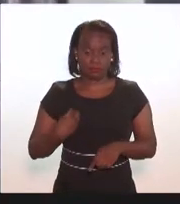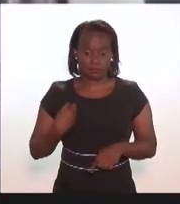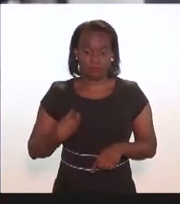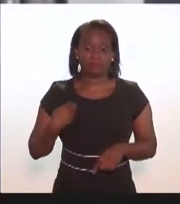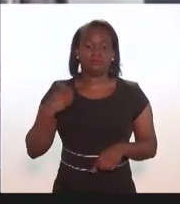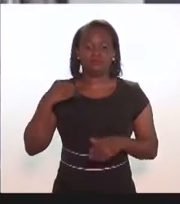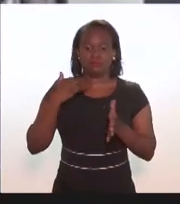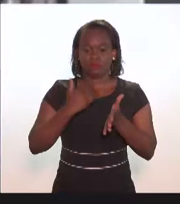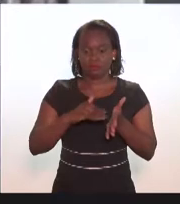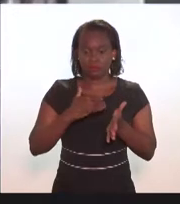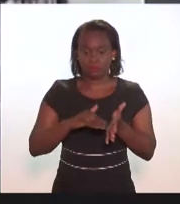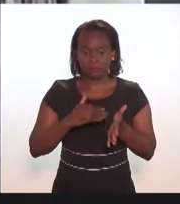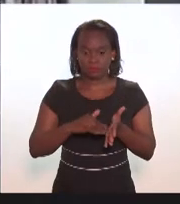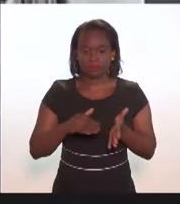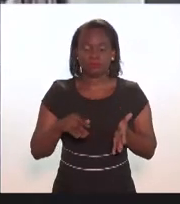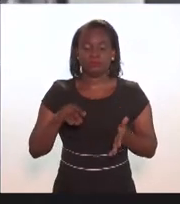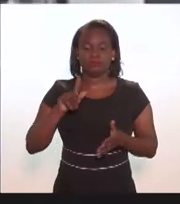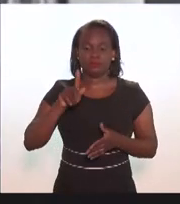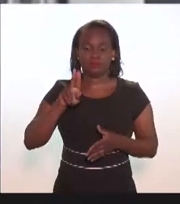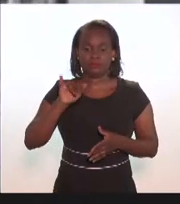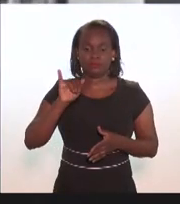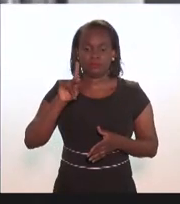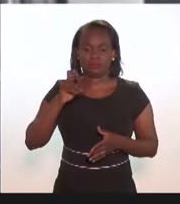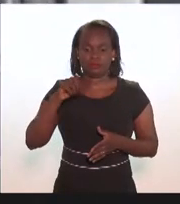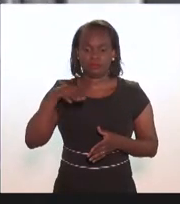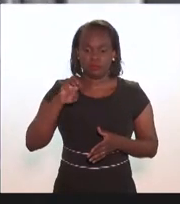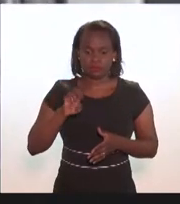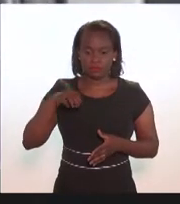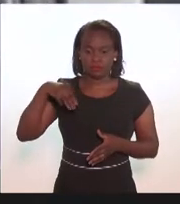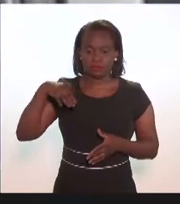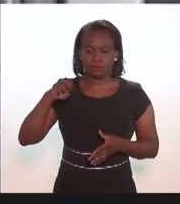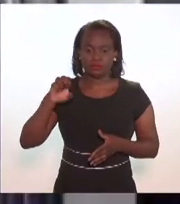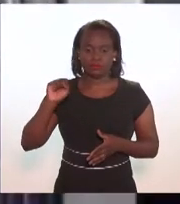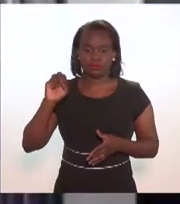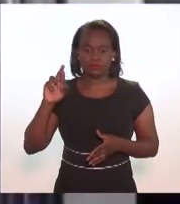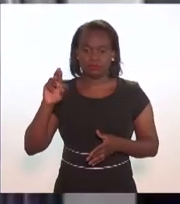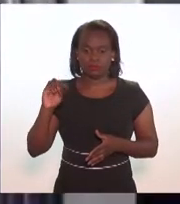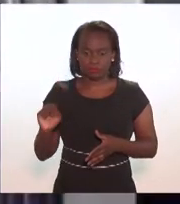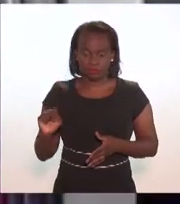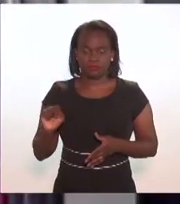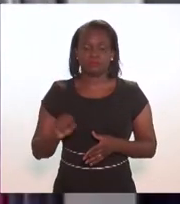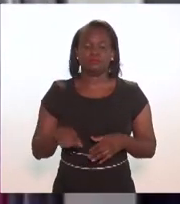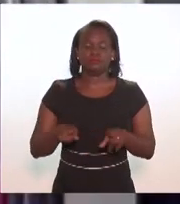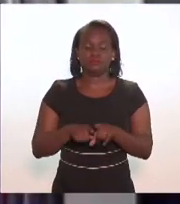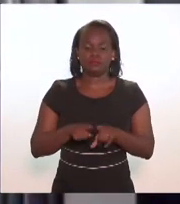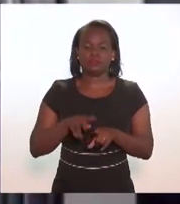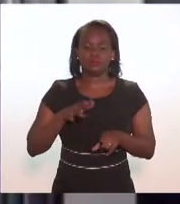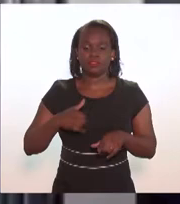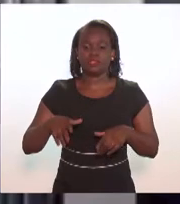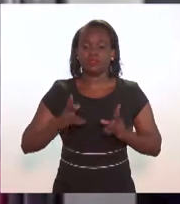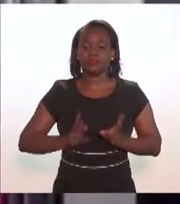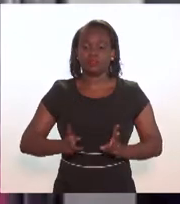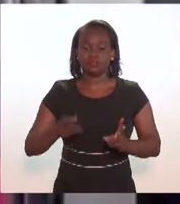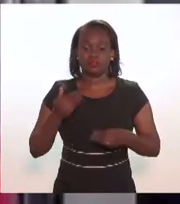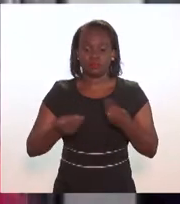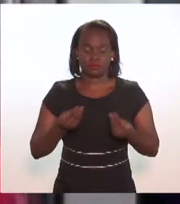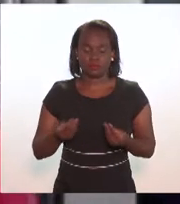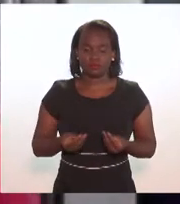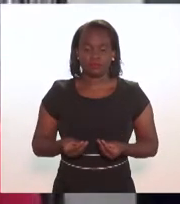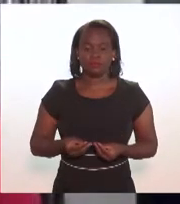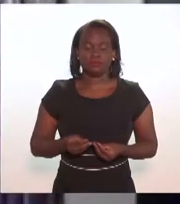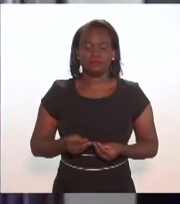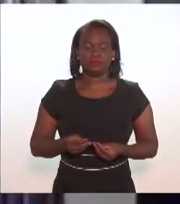do secretário Guilherme Messer, e nós vamos proceder